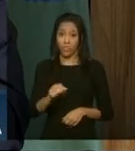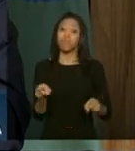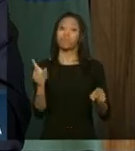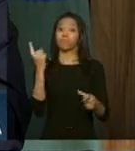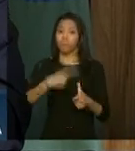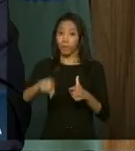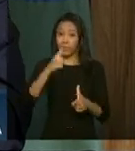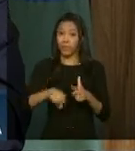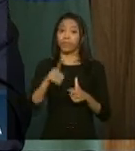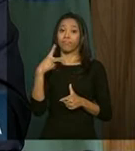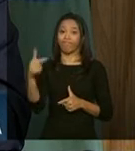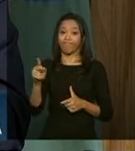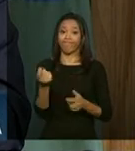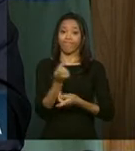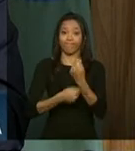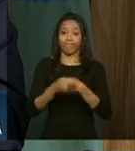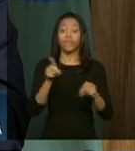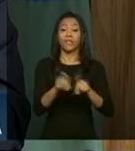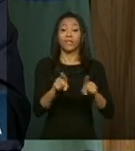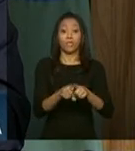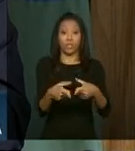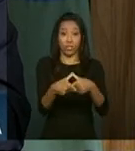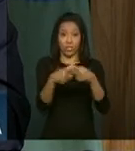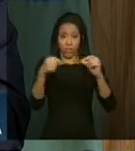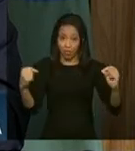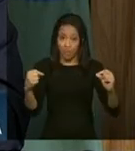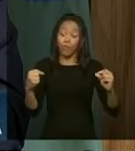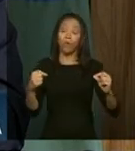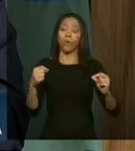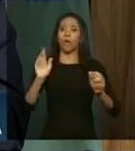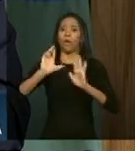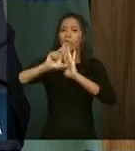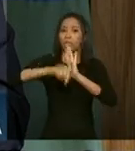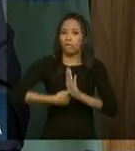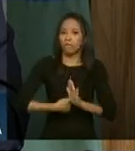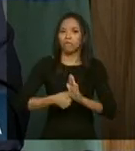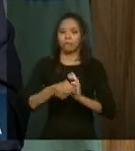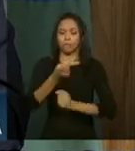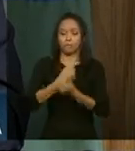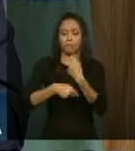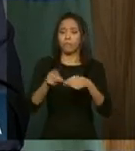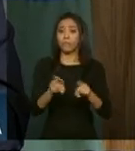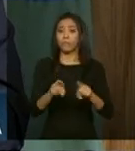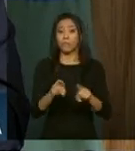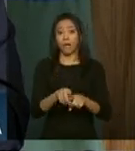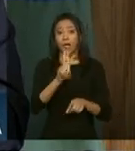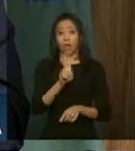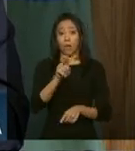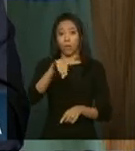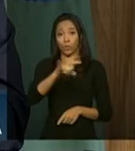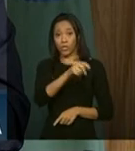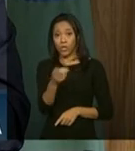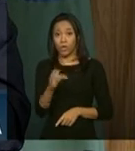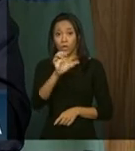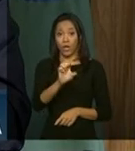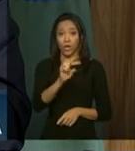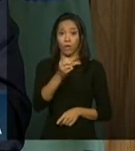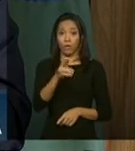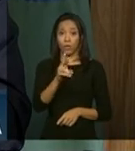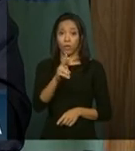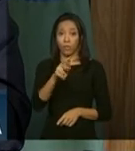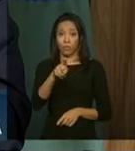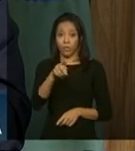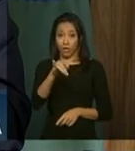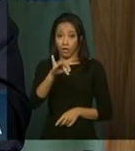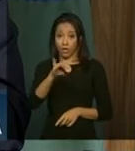vocês viram, entrando num quadro de recessão, que é recorrente. A União Europeia não conseguiu se recuperar, com taxas muito próximas